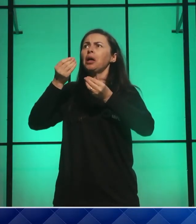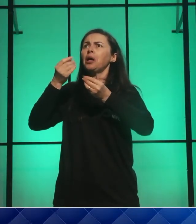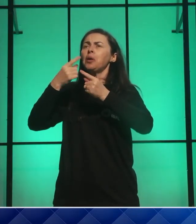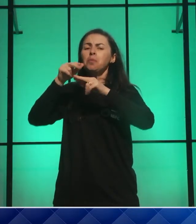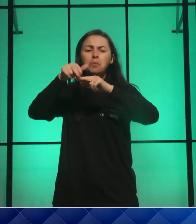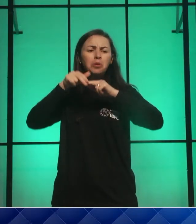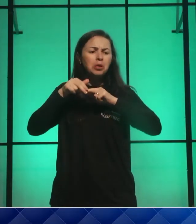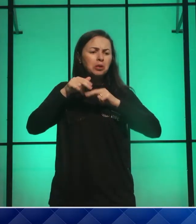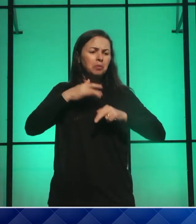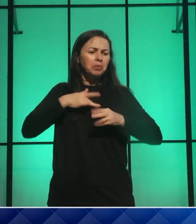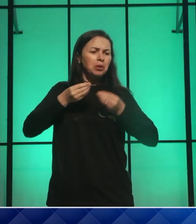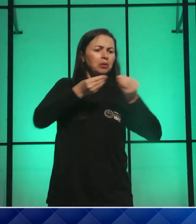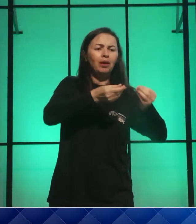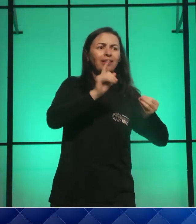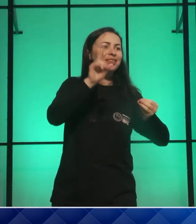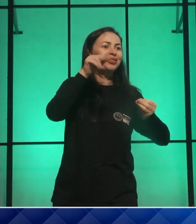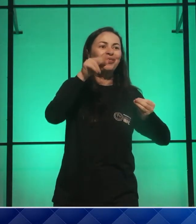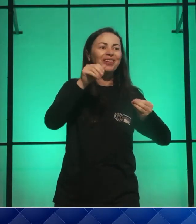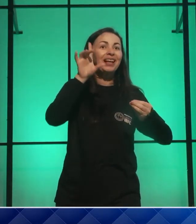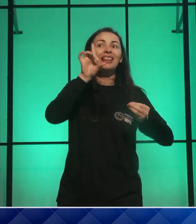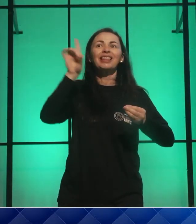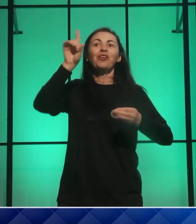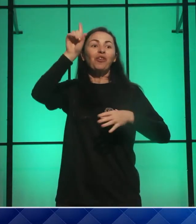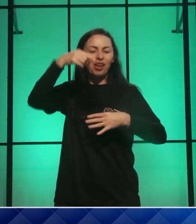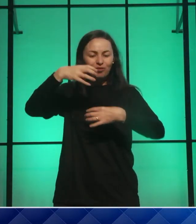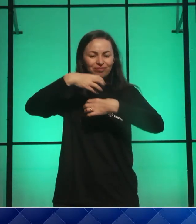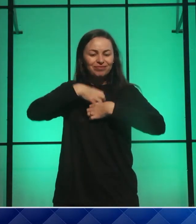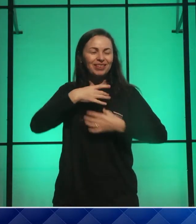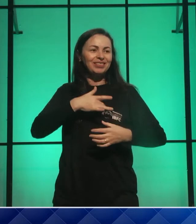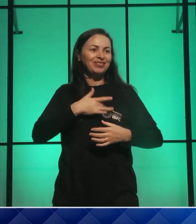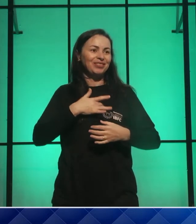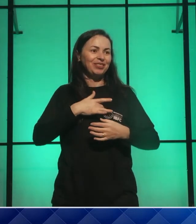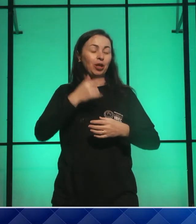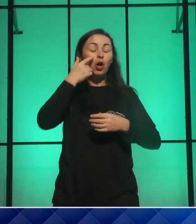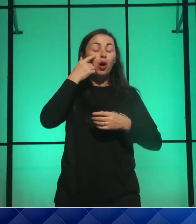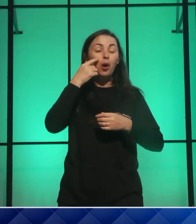você. Vejam o que Paulo diz.